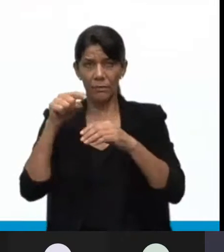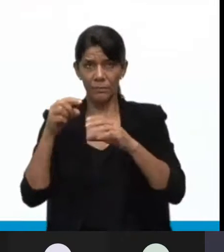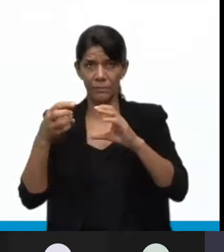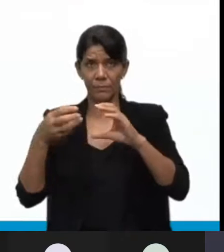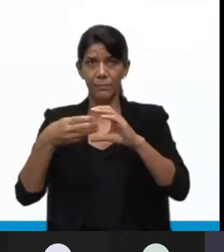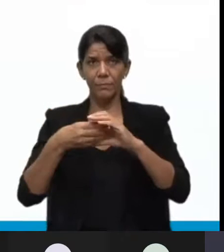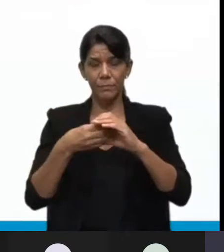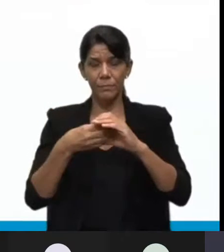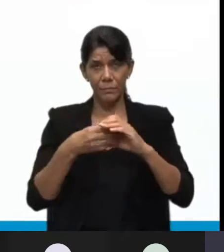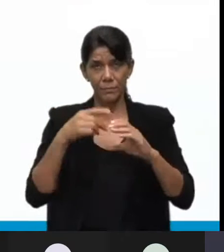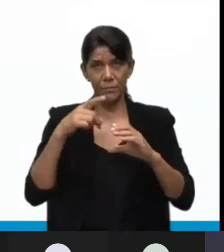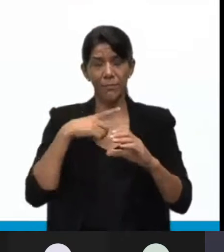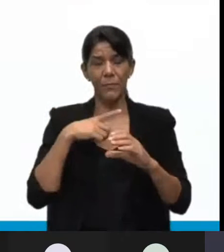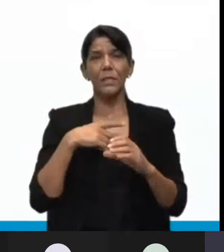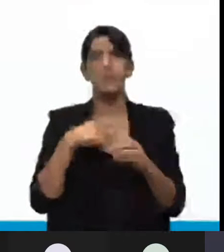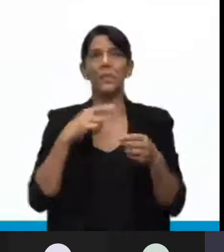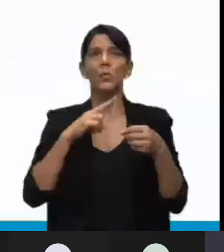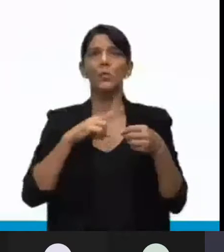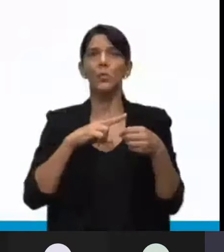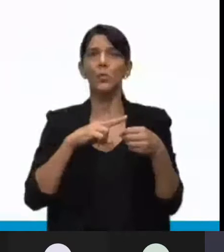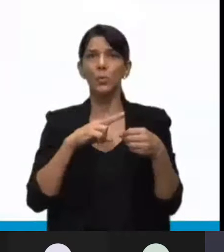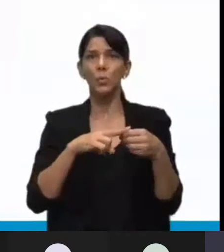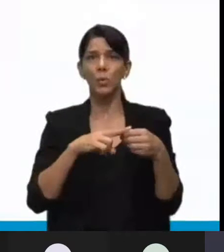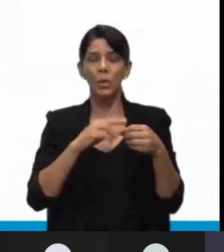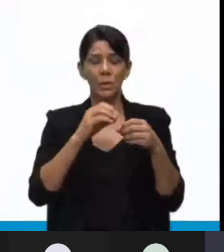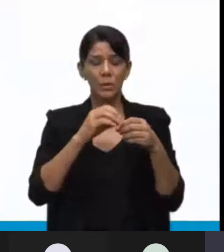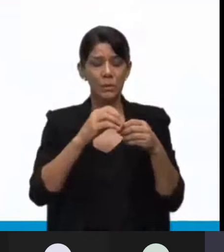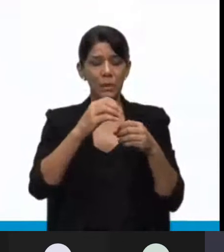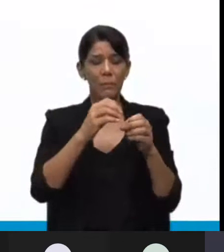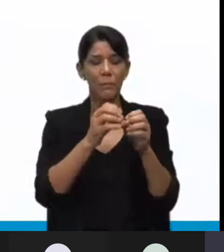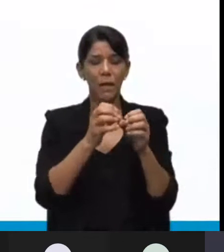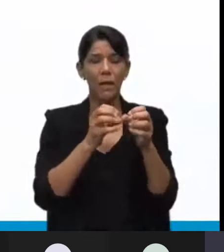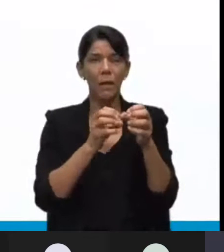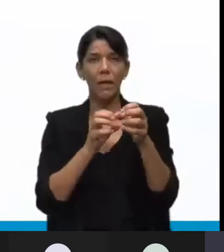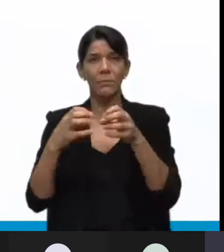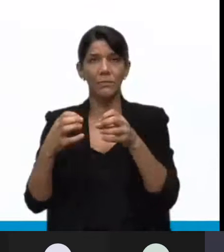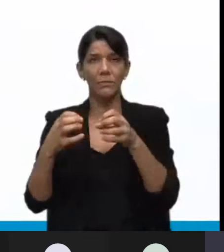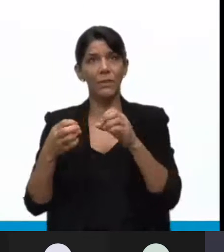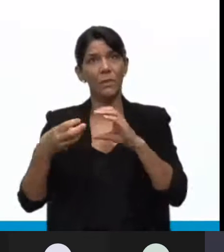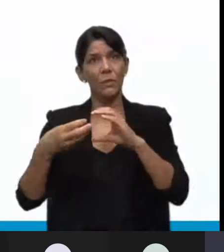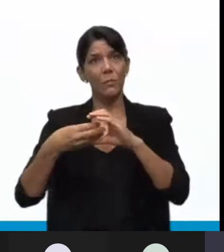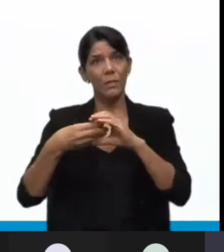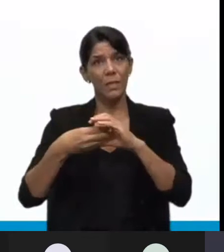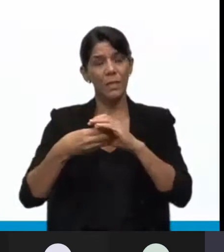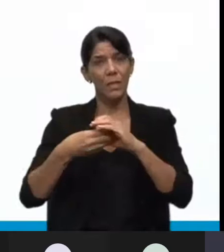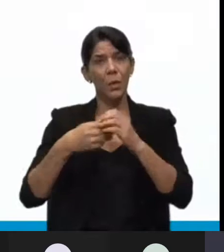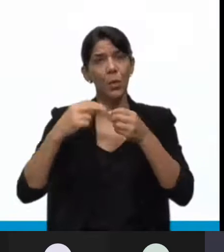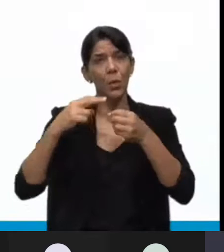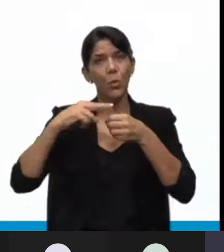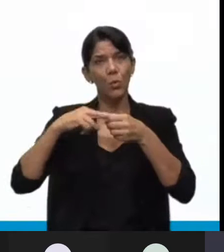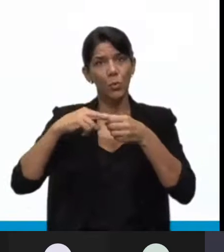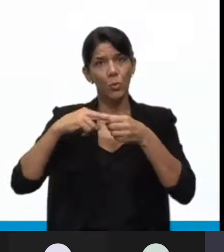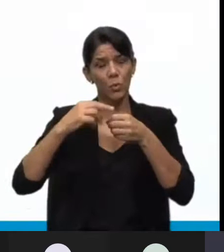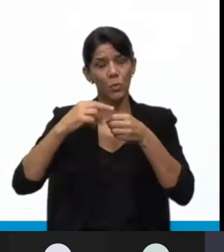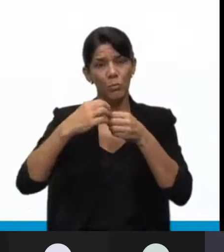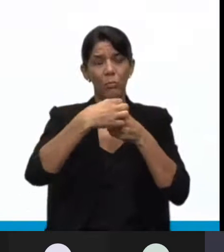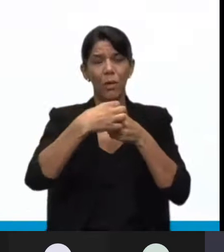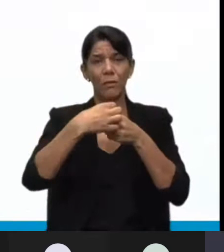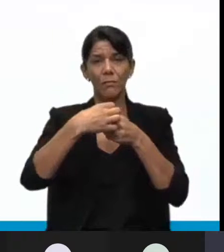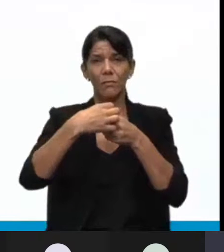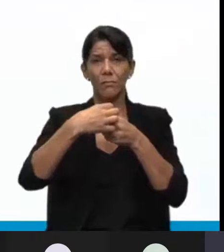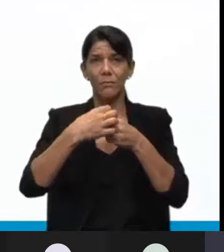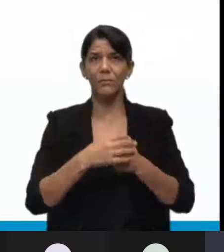Ela é uma célula que tem o núcleo aqui, ó, deslocado para a periferia. Então, essa aqui é uma célula com núcleozinho deslocado para a